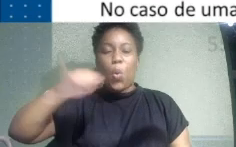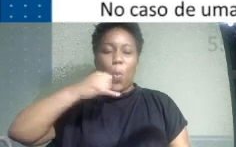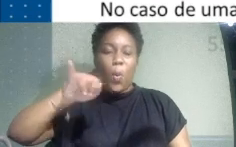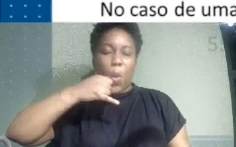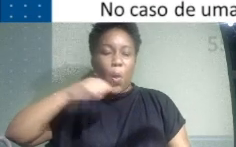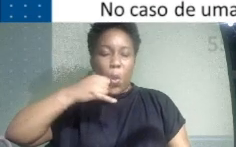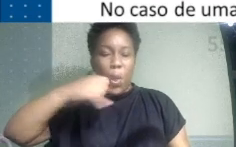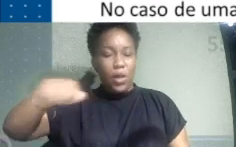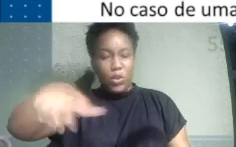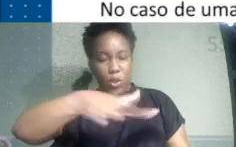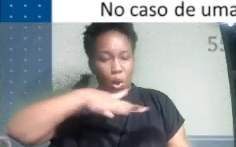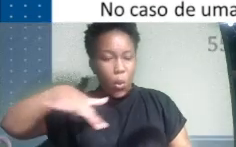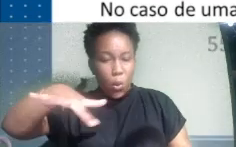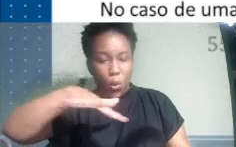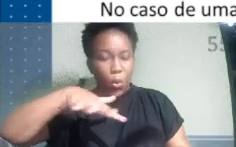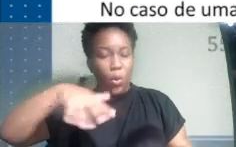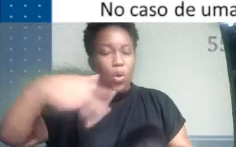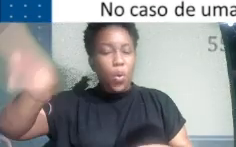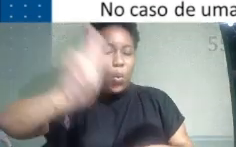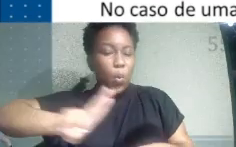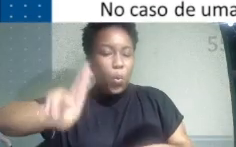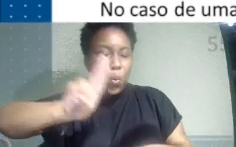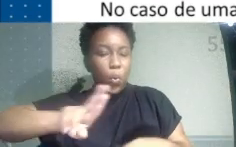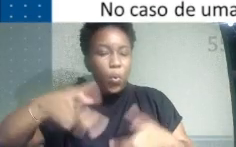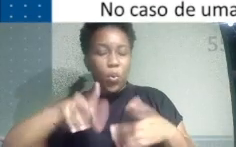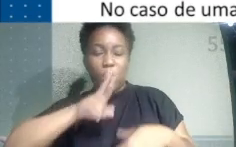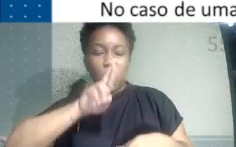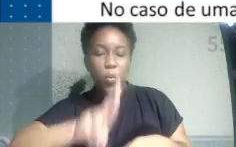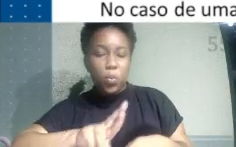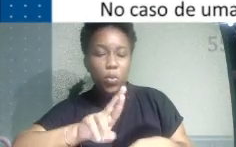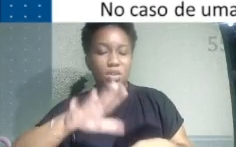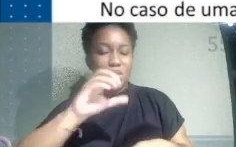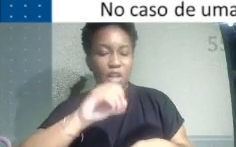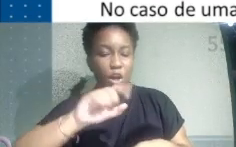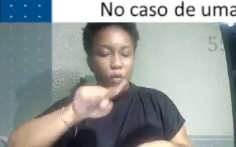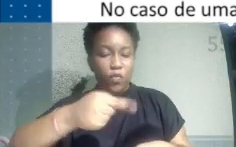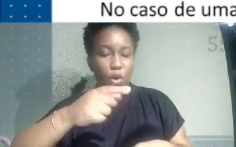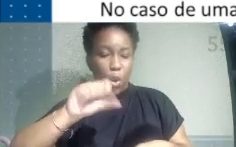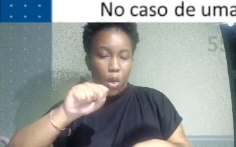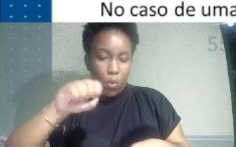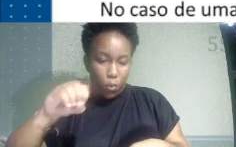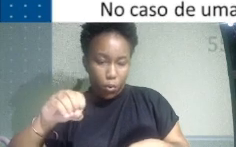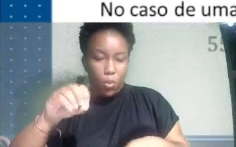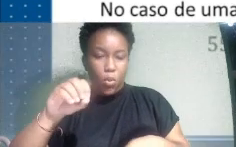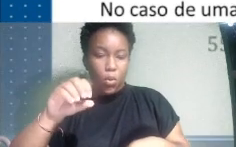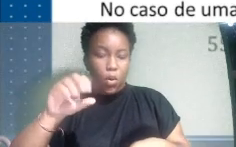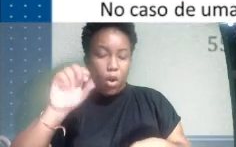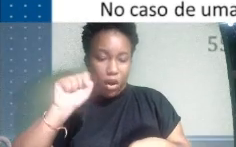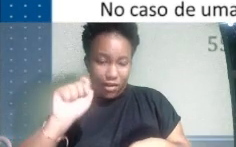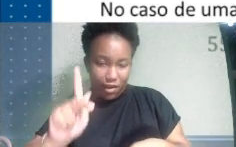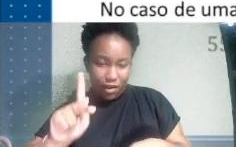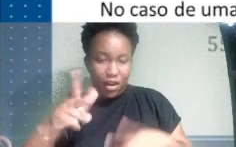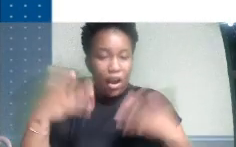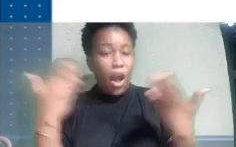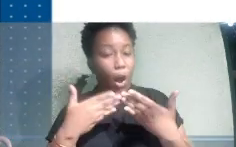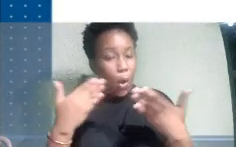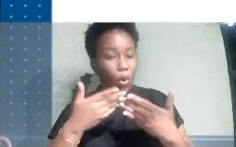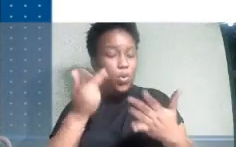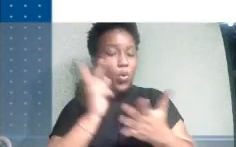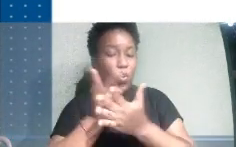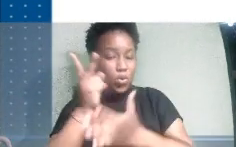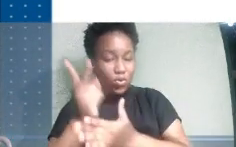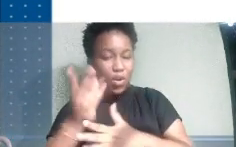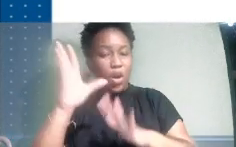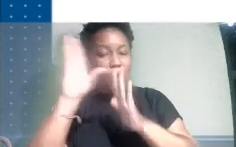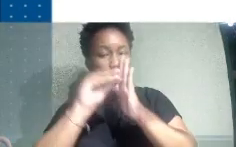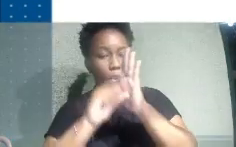geral, utilizamos o fator igual a 0,8. Beleza, pessoal? Vamos dar sequência então no nosso